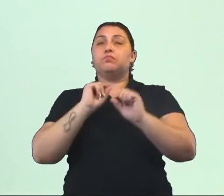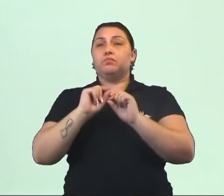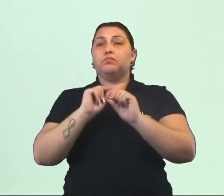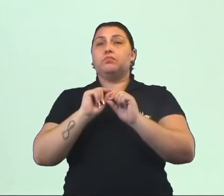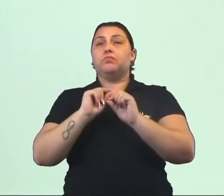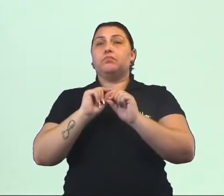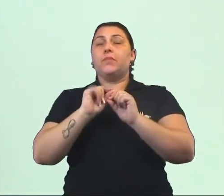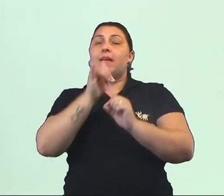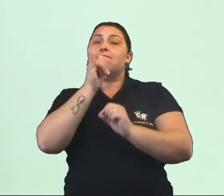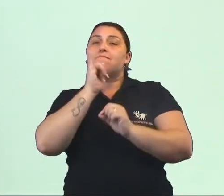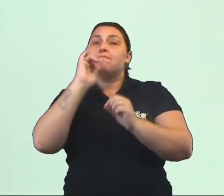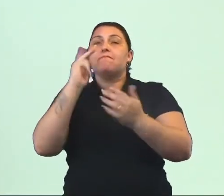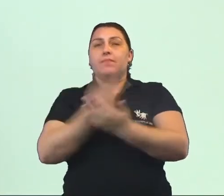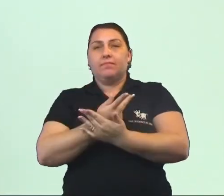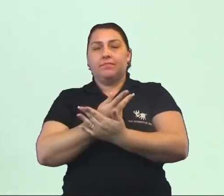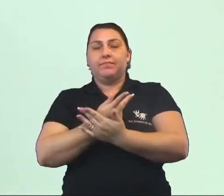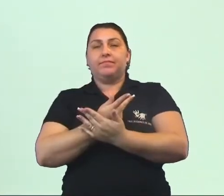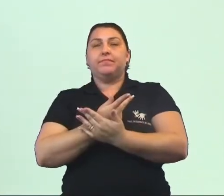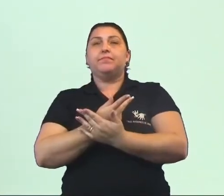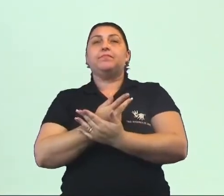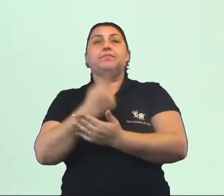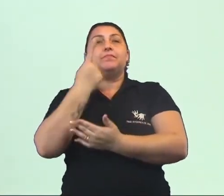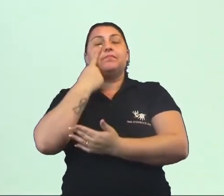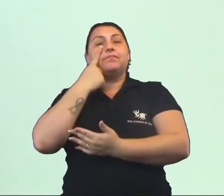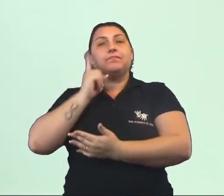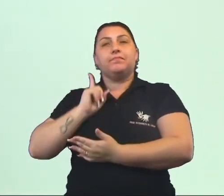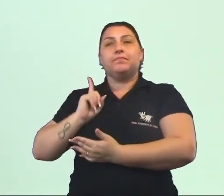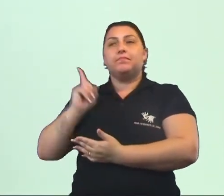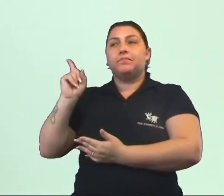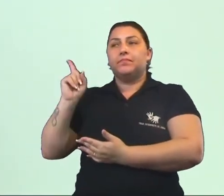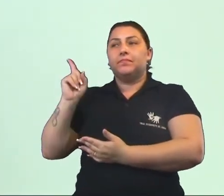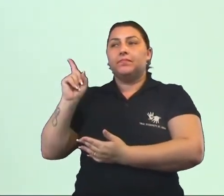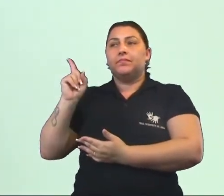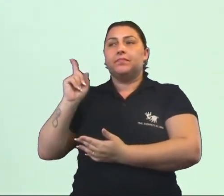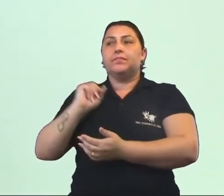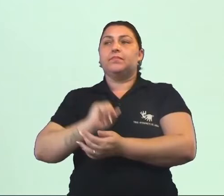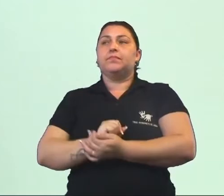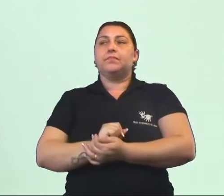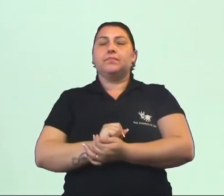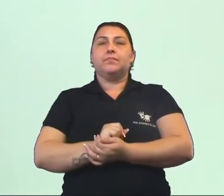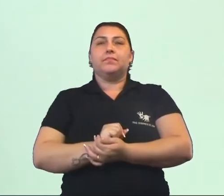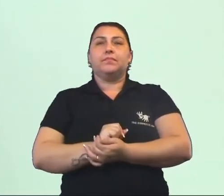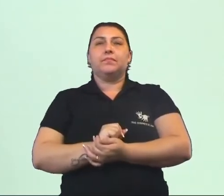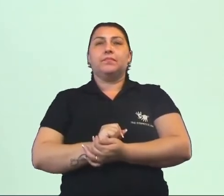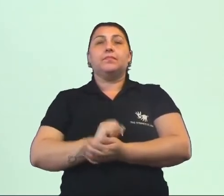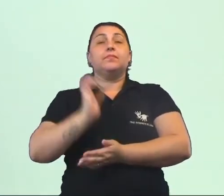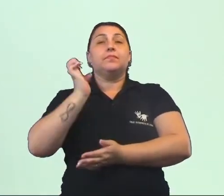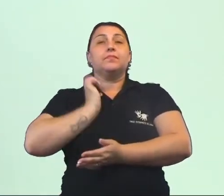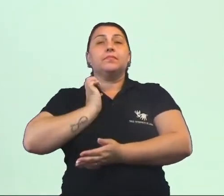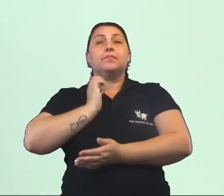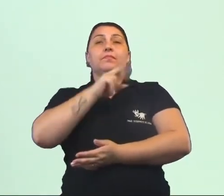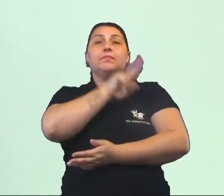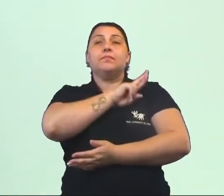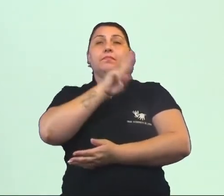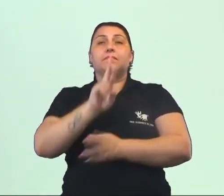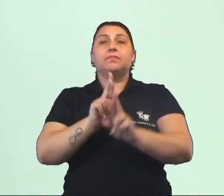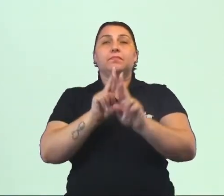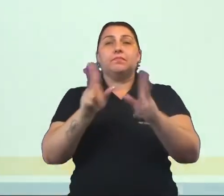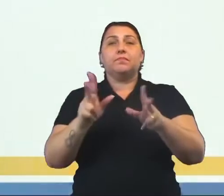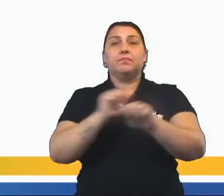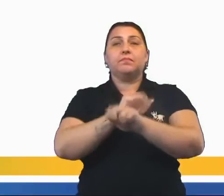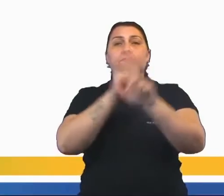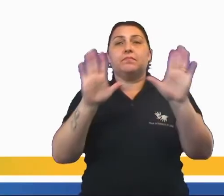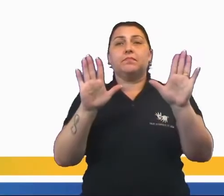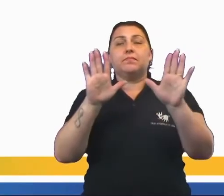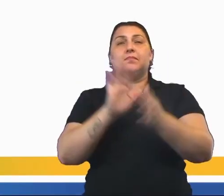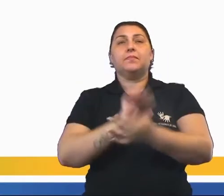Mau exemplo, ok? Vamos dar uma olhada aqui numa definição bem clara entre ética e religião. A diferença bem